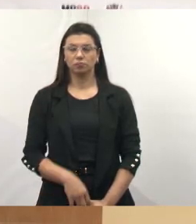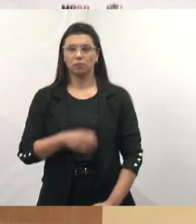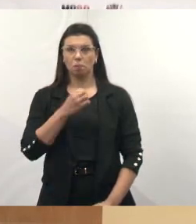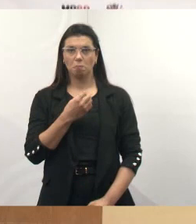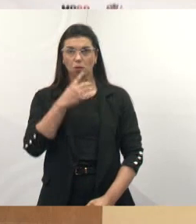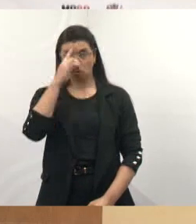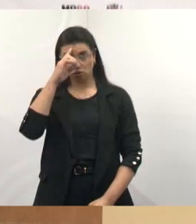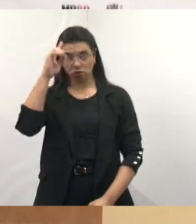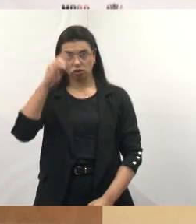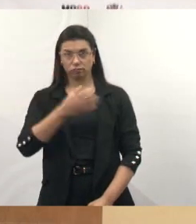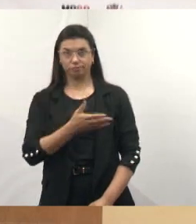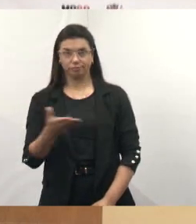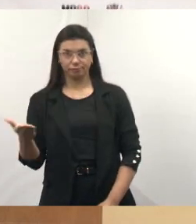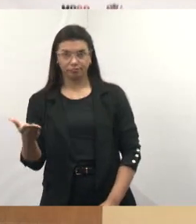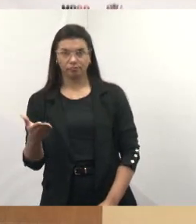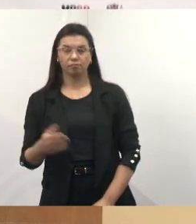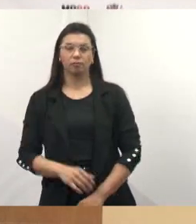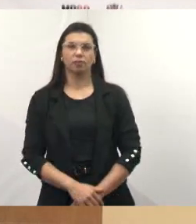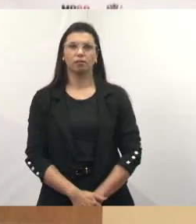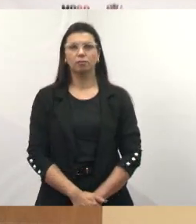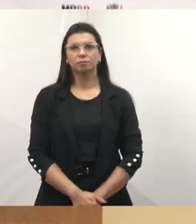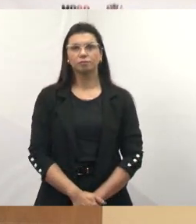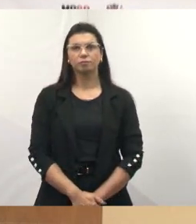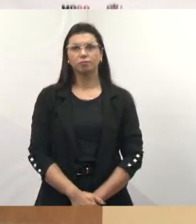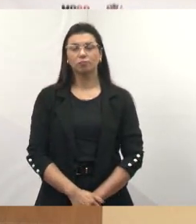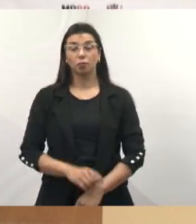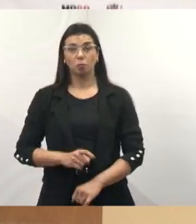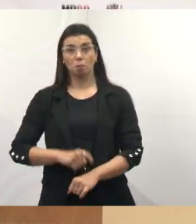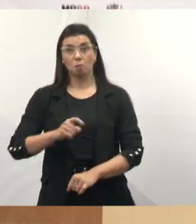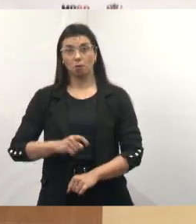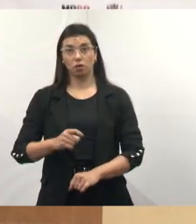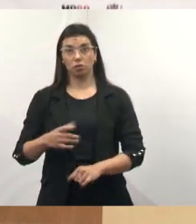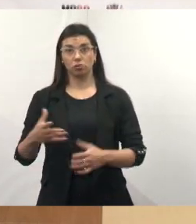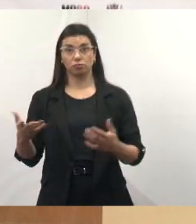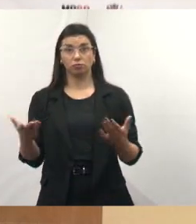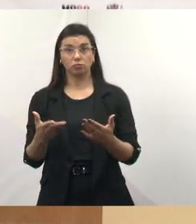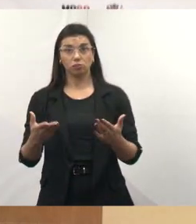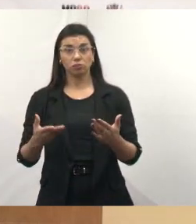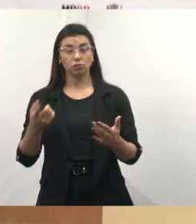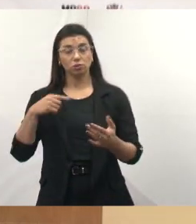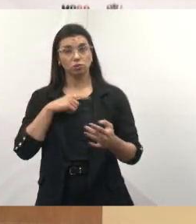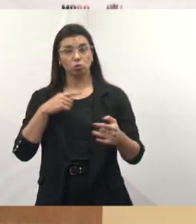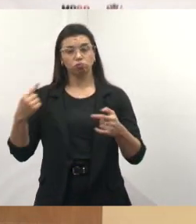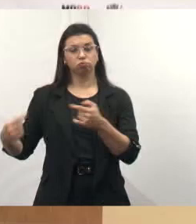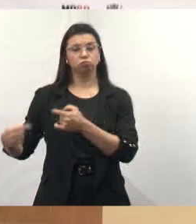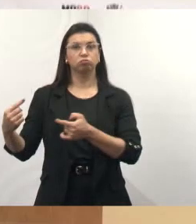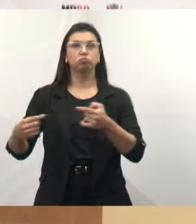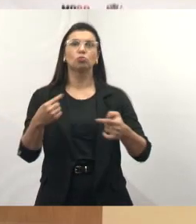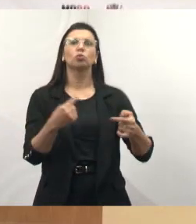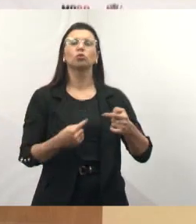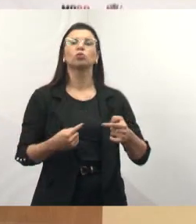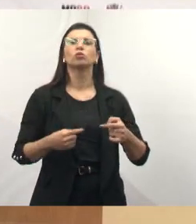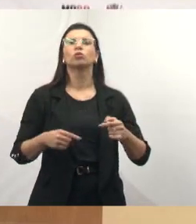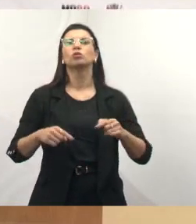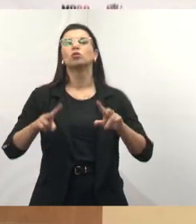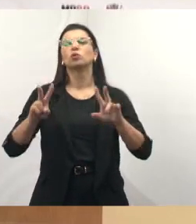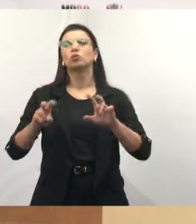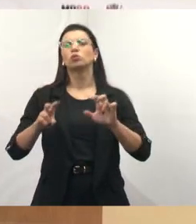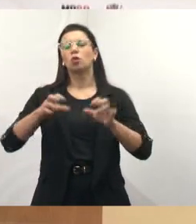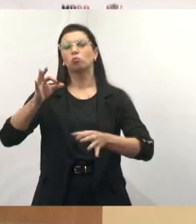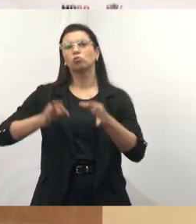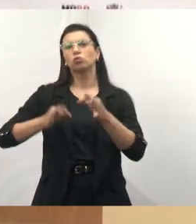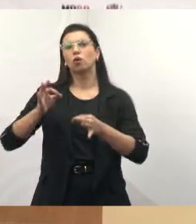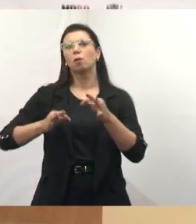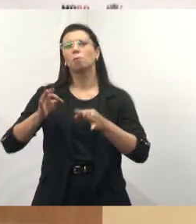Bom dia a todos. Estamos neste momento na discussão do julgamento das contas